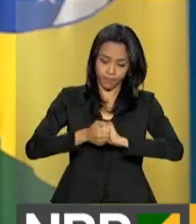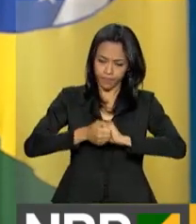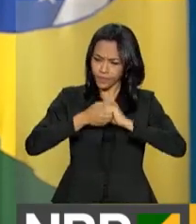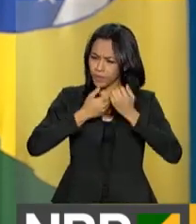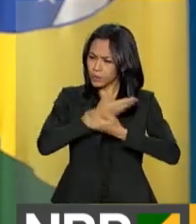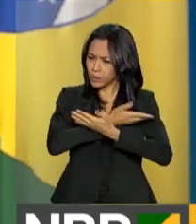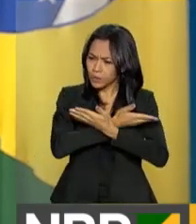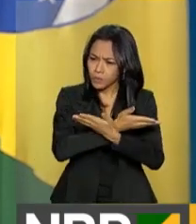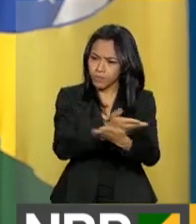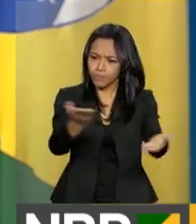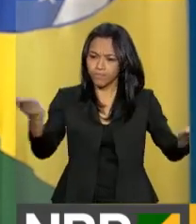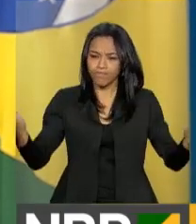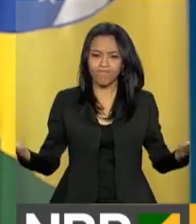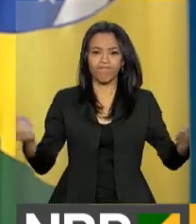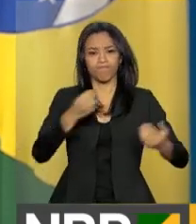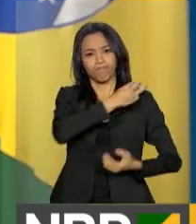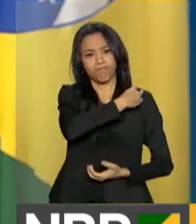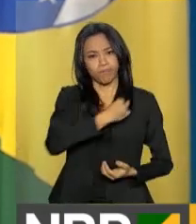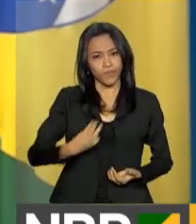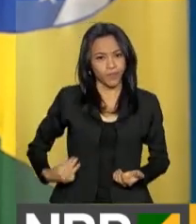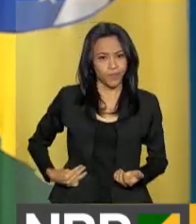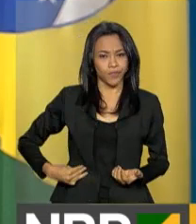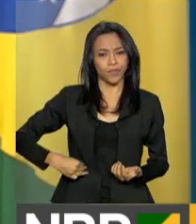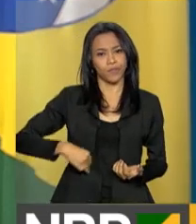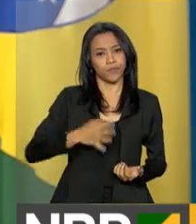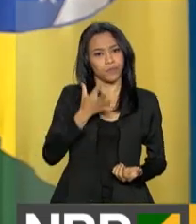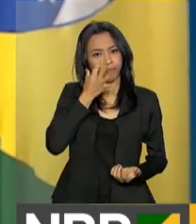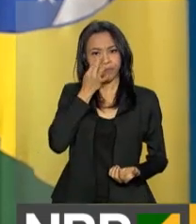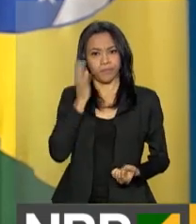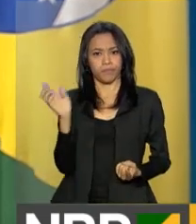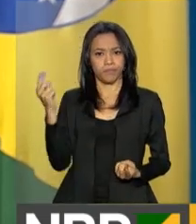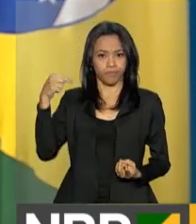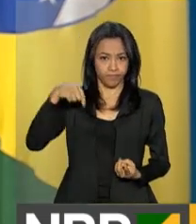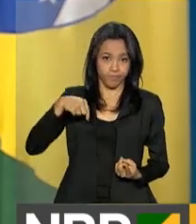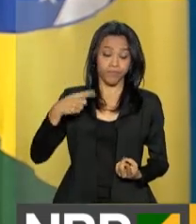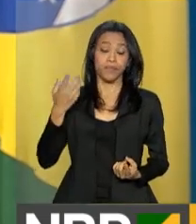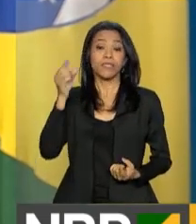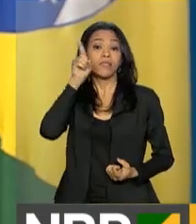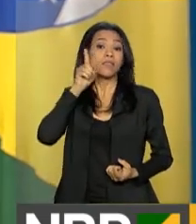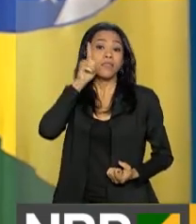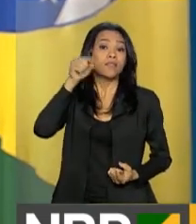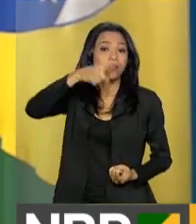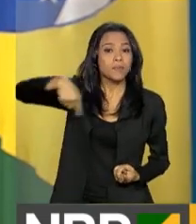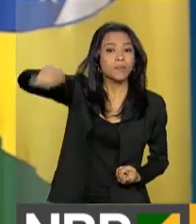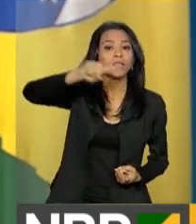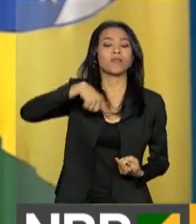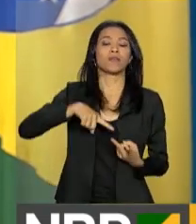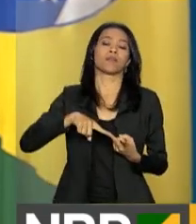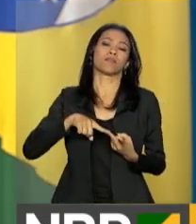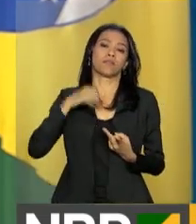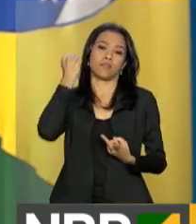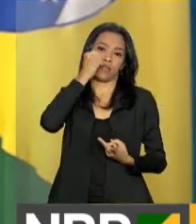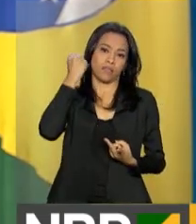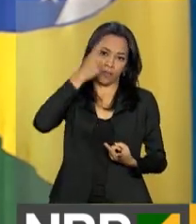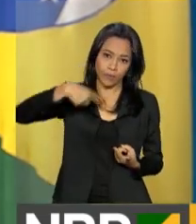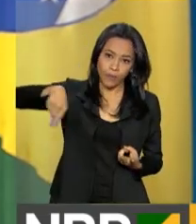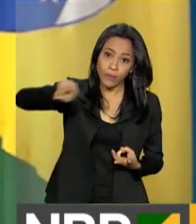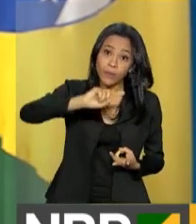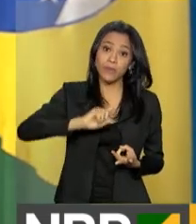nossos ministros cumprimentar naturalmente os deputados e senadores técnicos